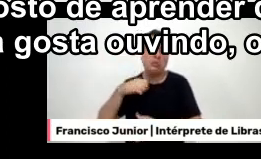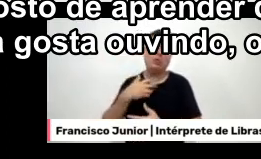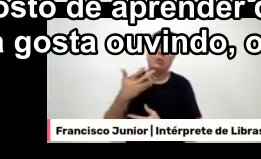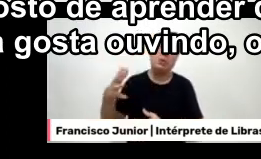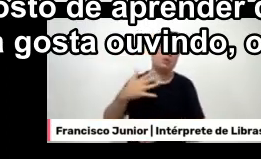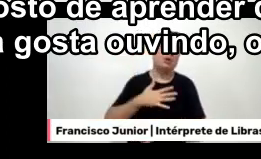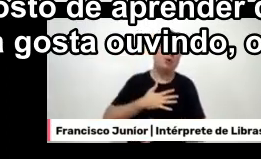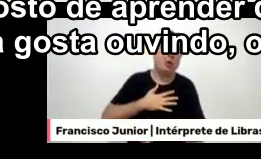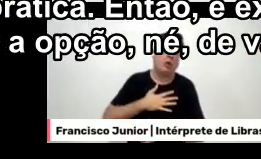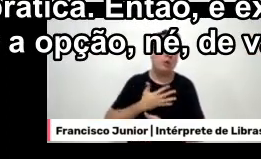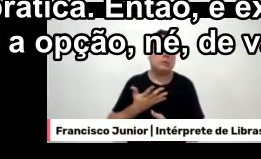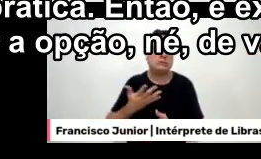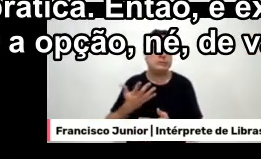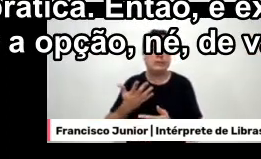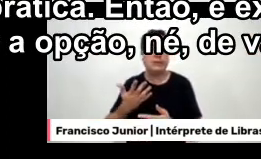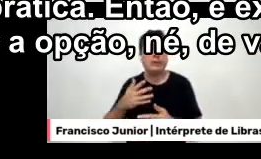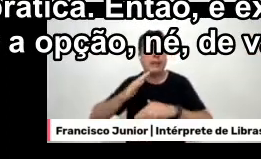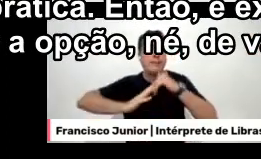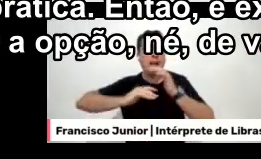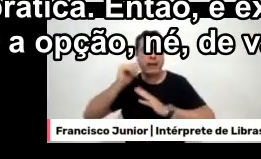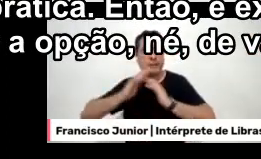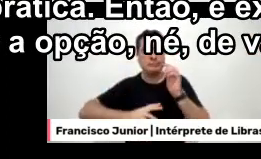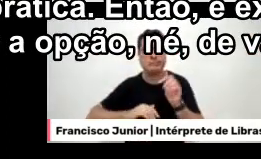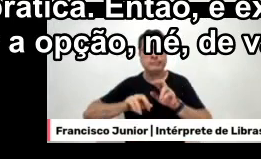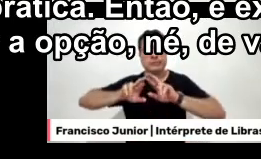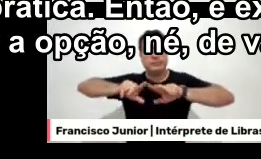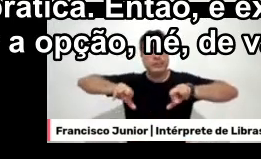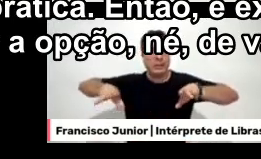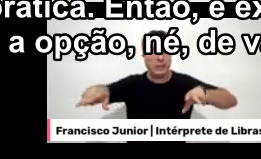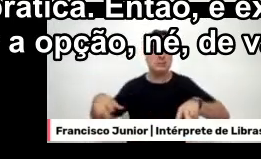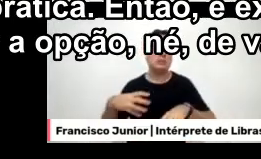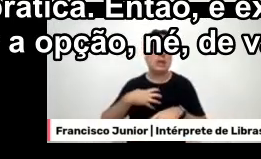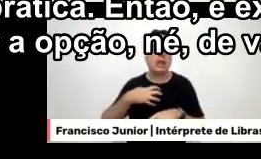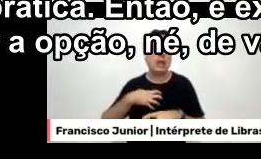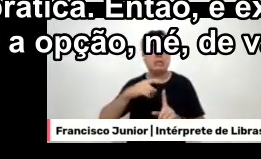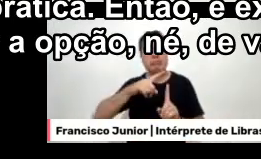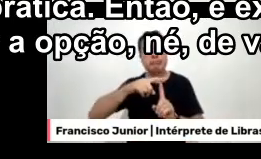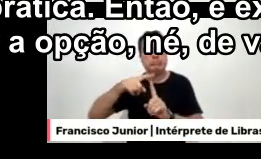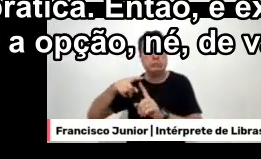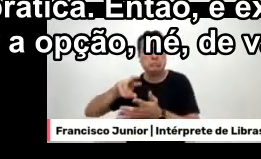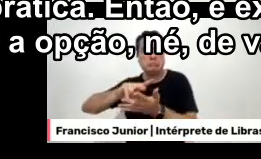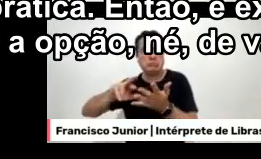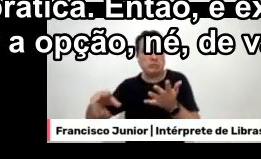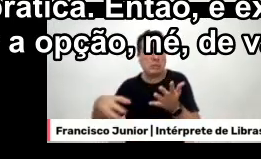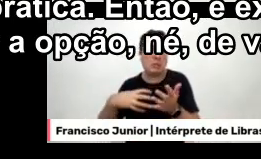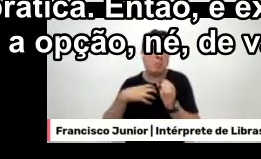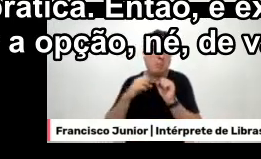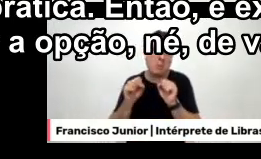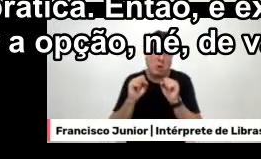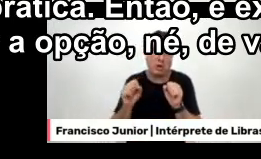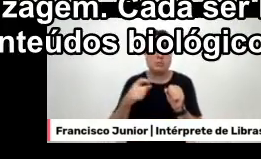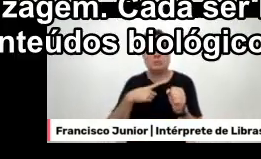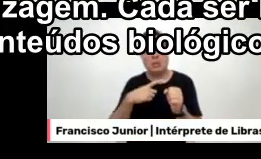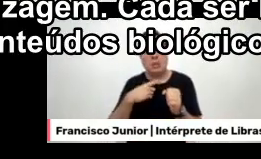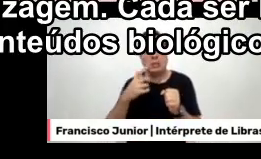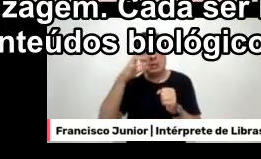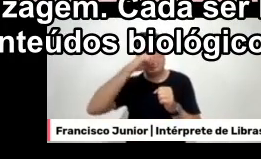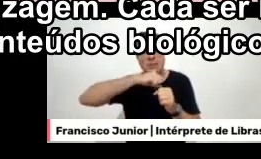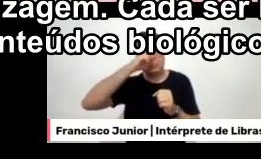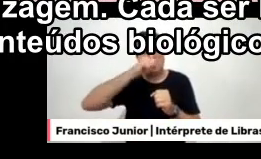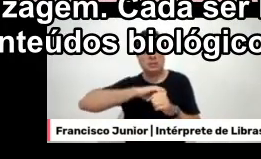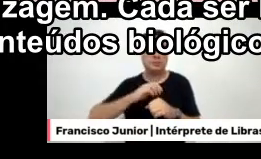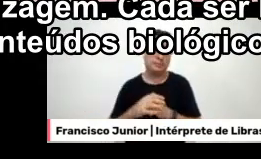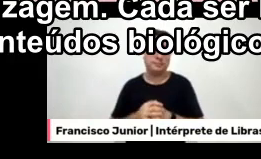pessoa gosta fazendo na prática. Então, é extremamente importante dar a opção, né, de várias possibilidades de